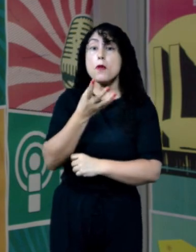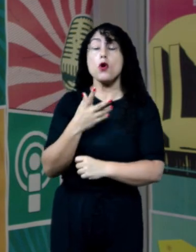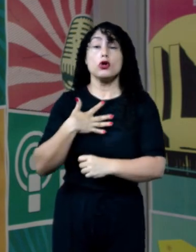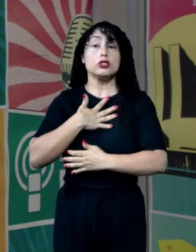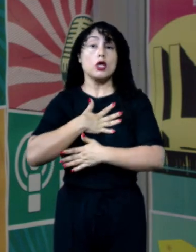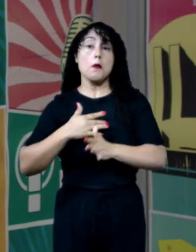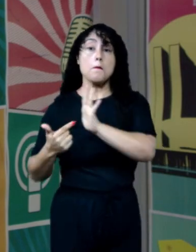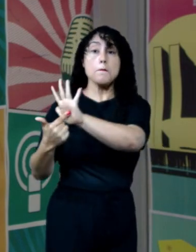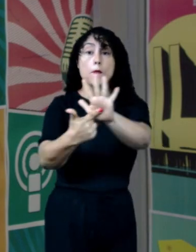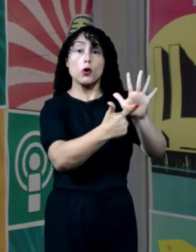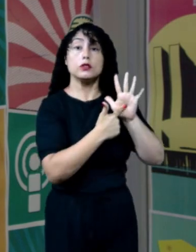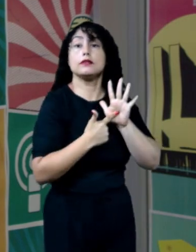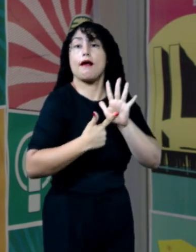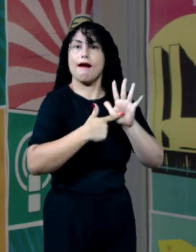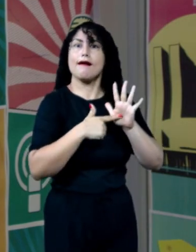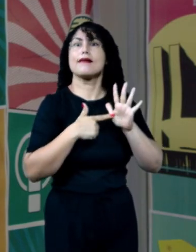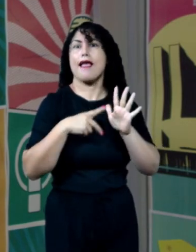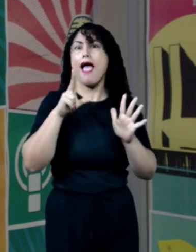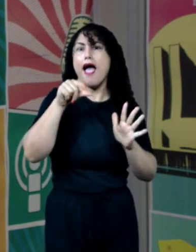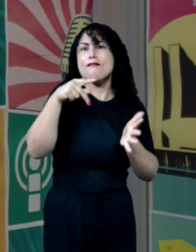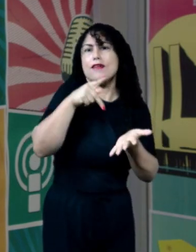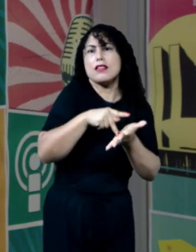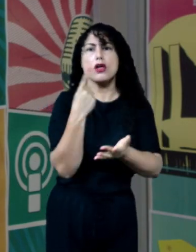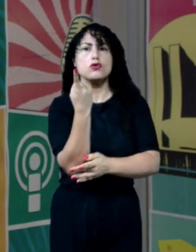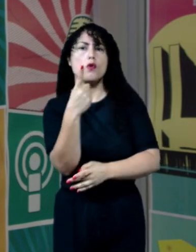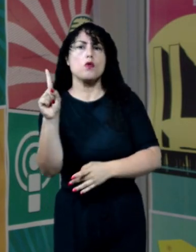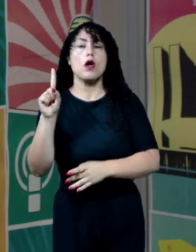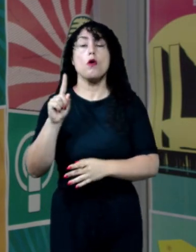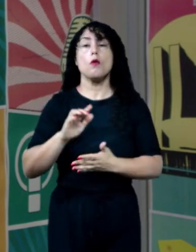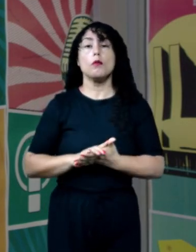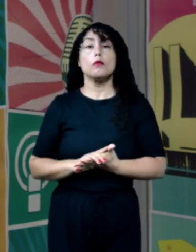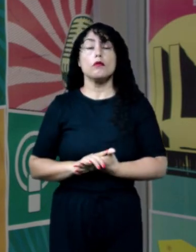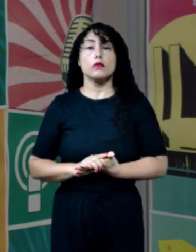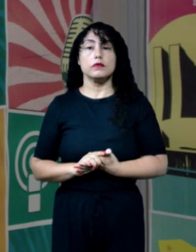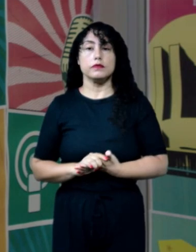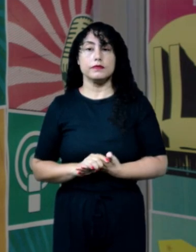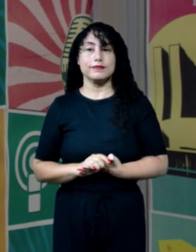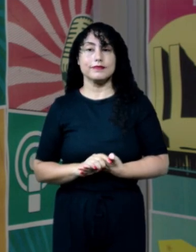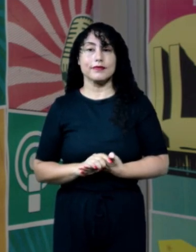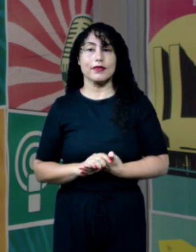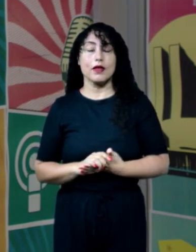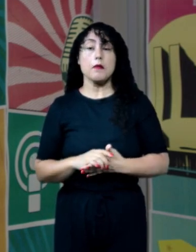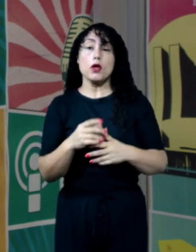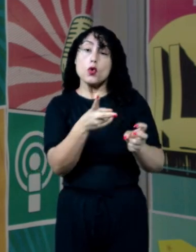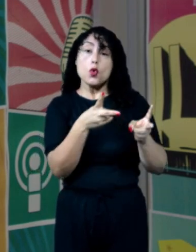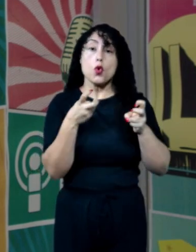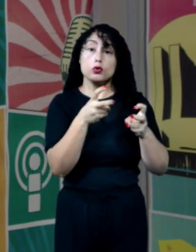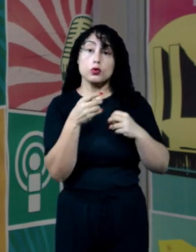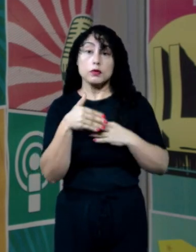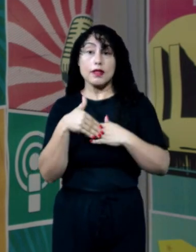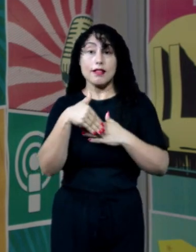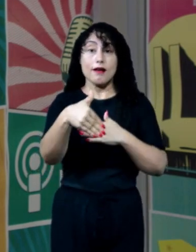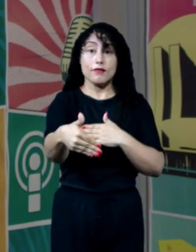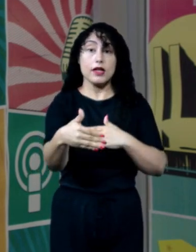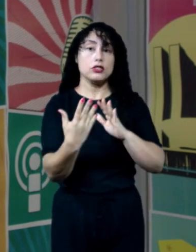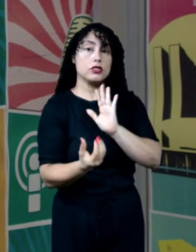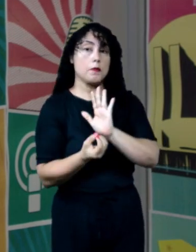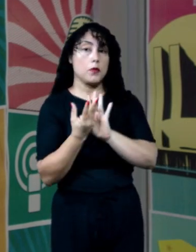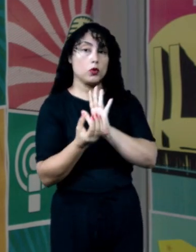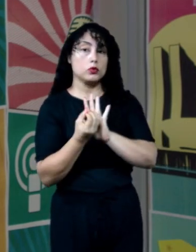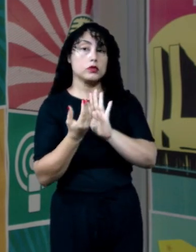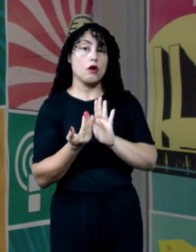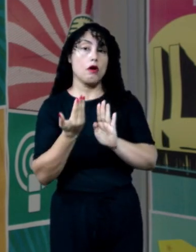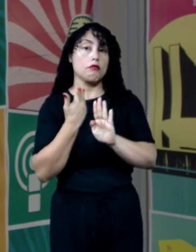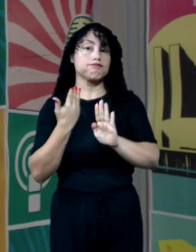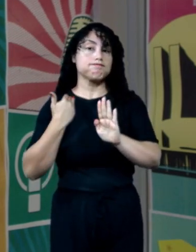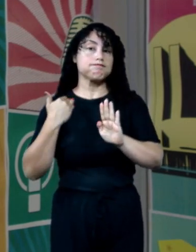mostrar que tem esse estilo de vida, sendo verdade ou não. Mas, assim, o consumo está na frente da produção. E não